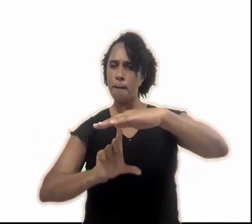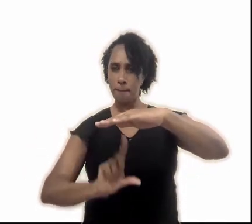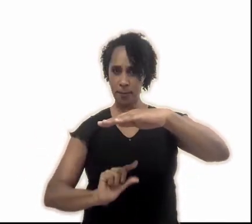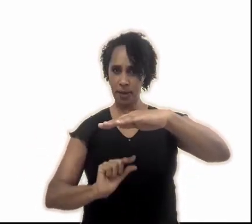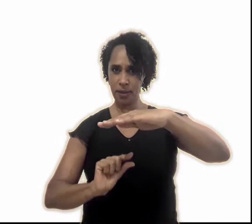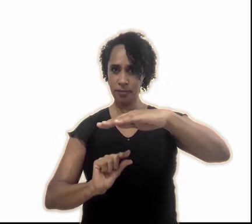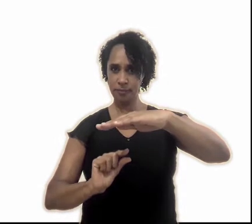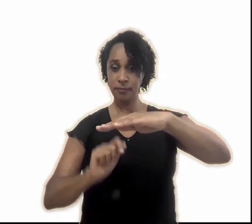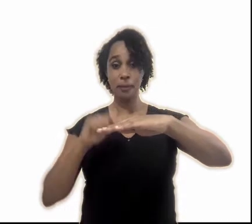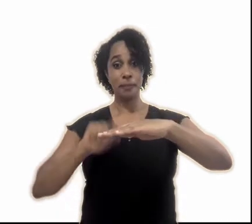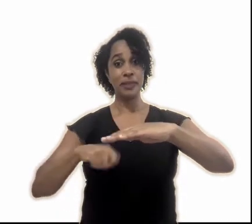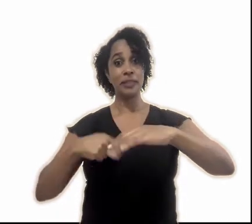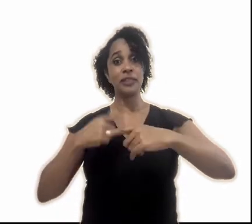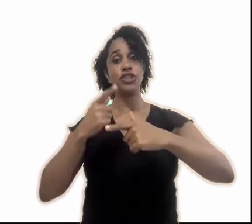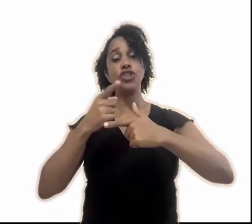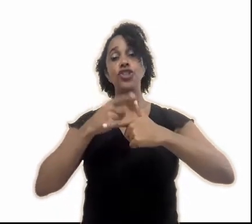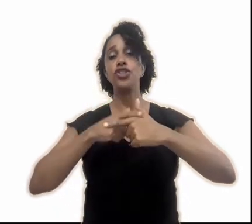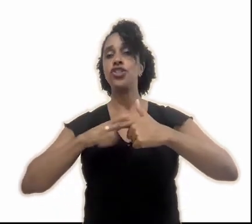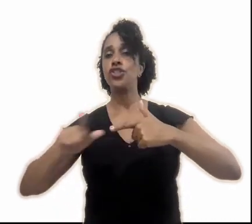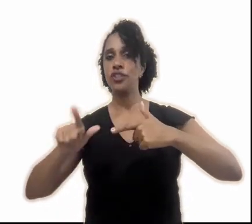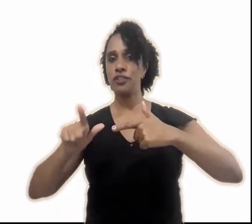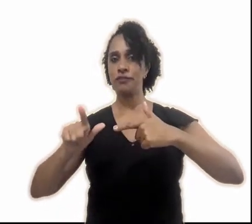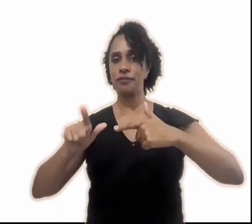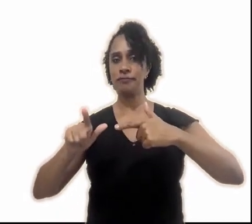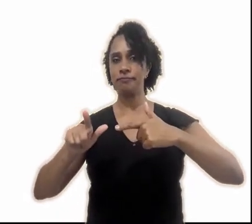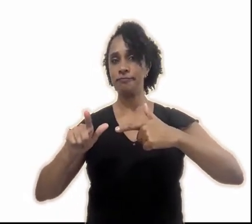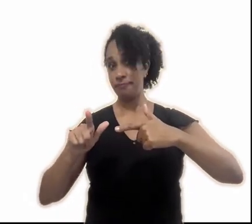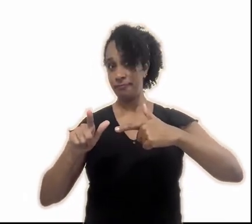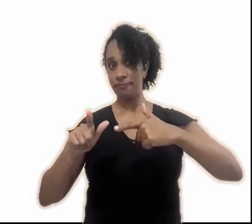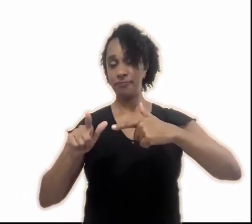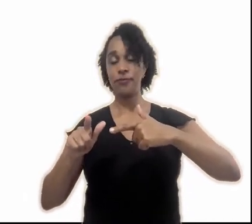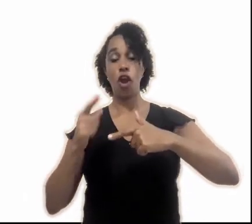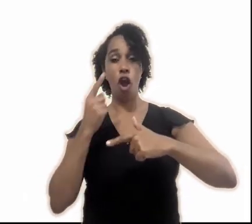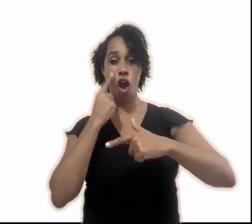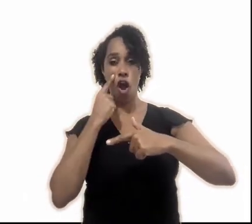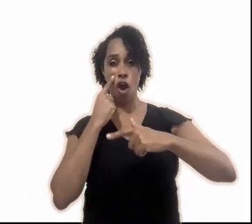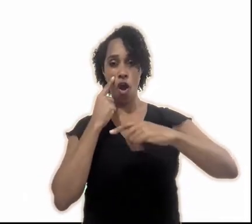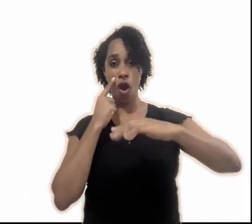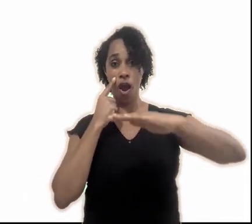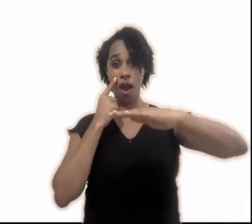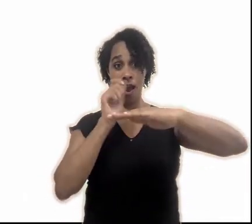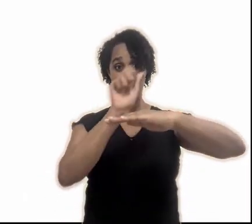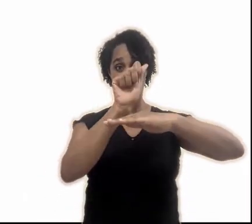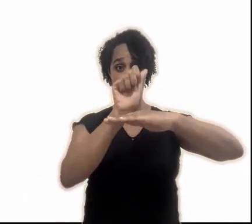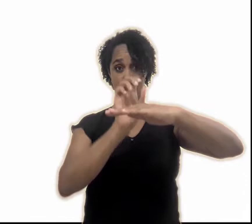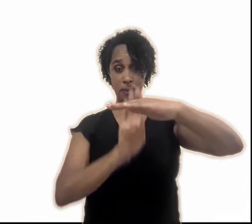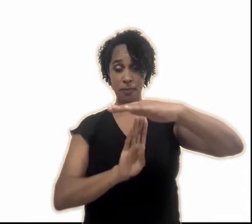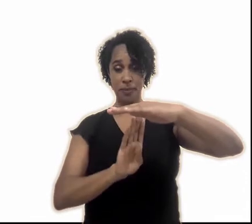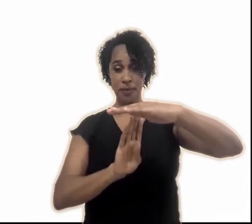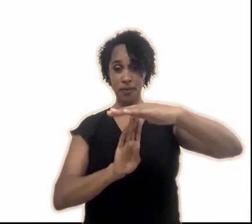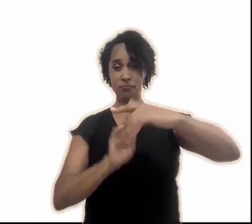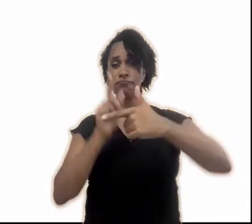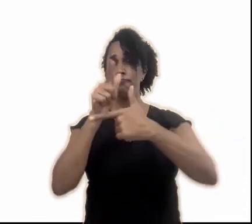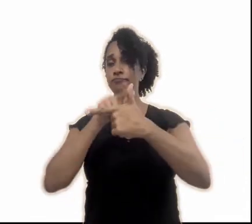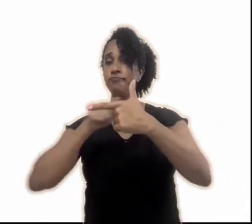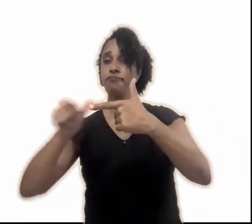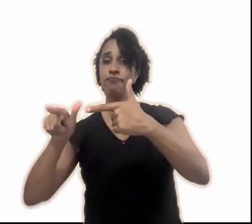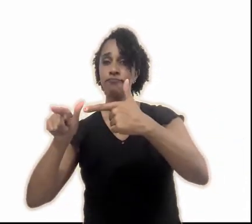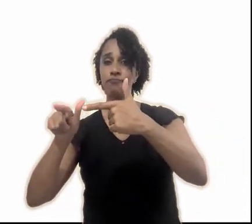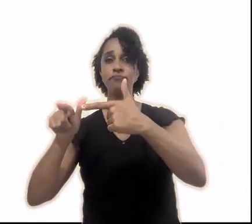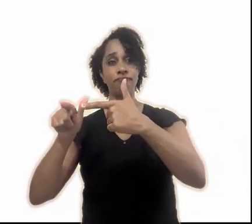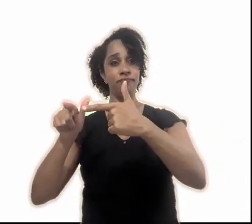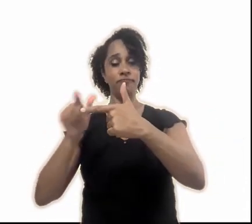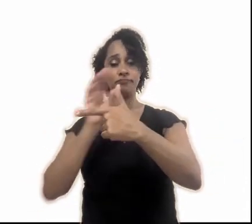vamos dividir essa fração. A o nosso dividendo, B nosso divisor, certo? C será o nosso quociente e D será o